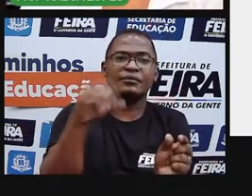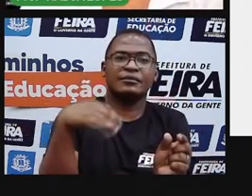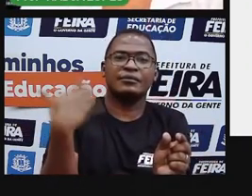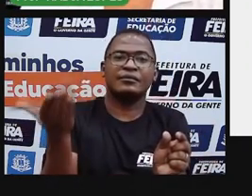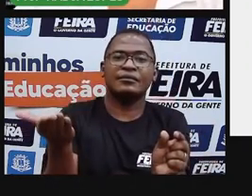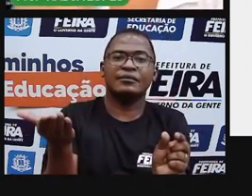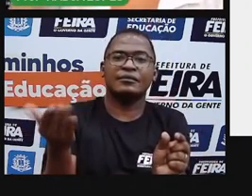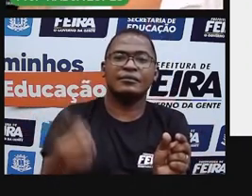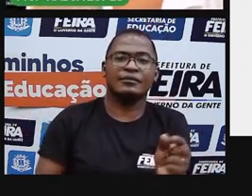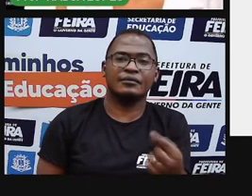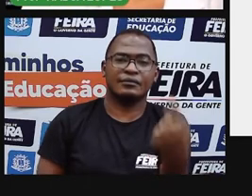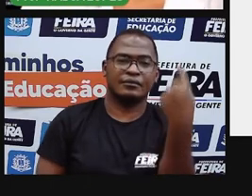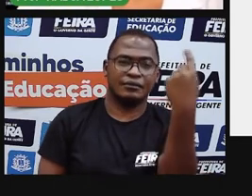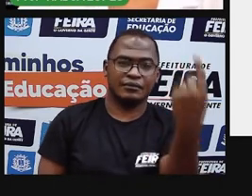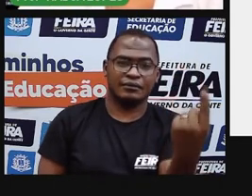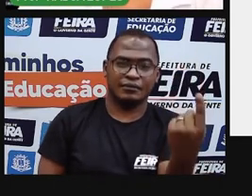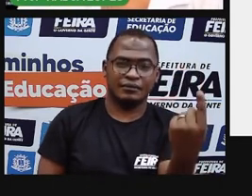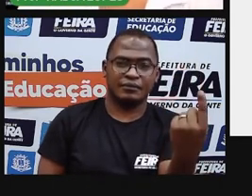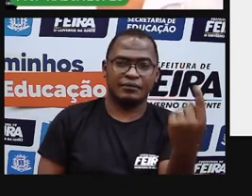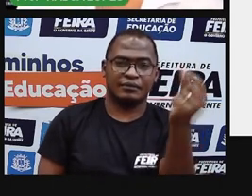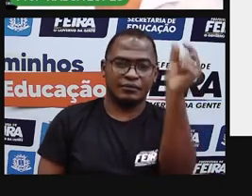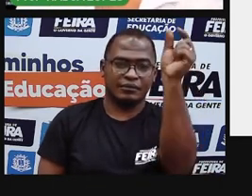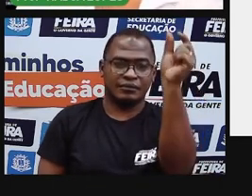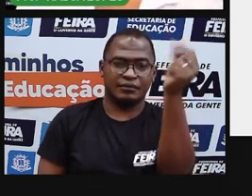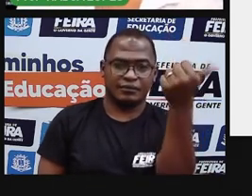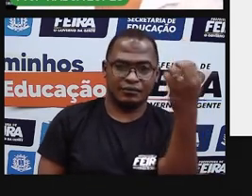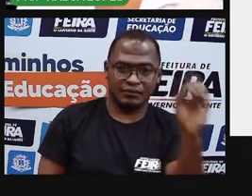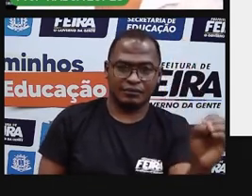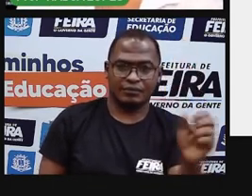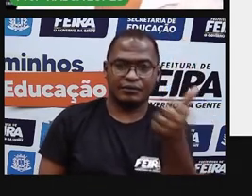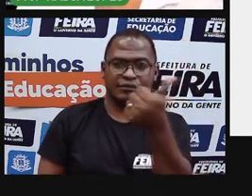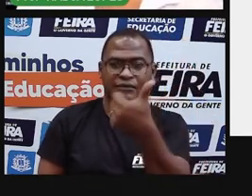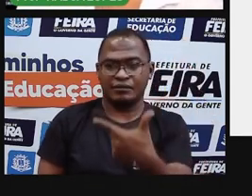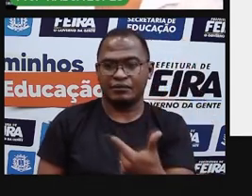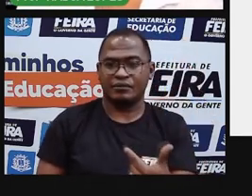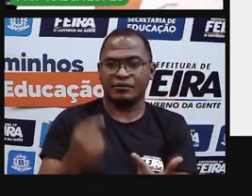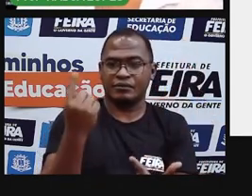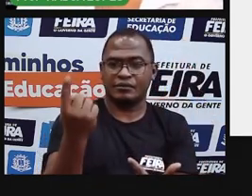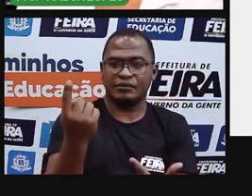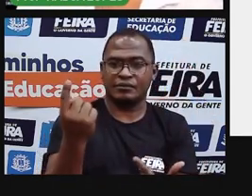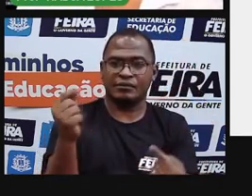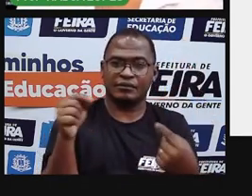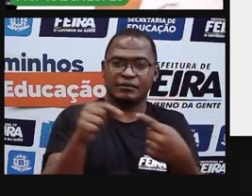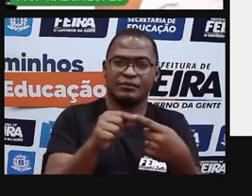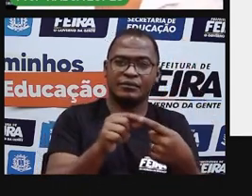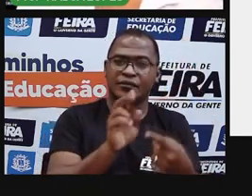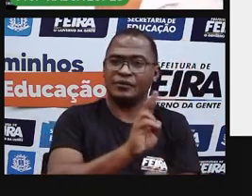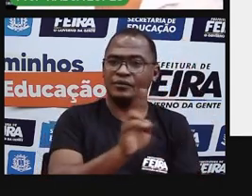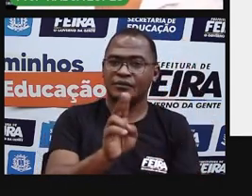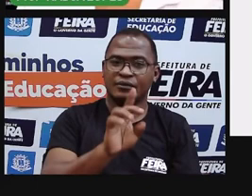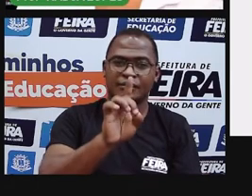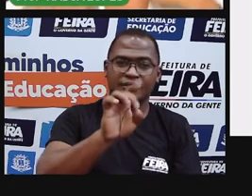é uma quem é o 10 do nome tá dizendo 10 olha só